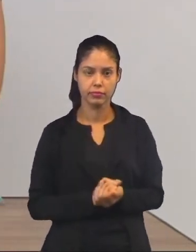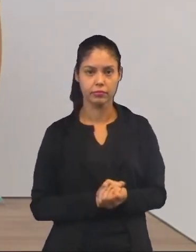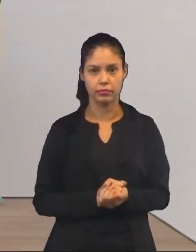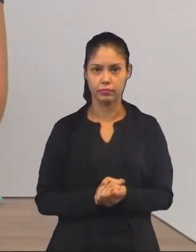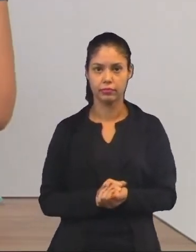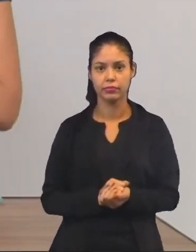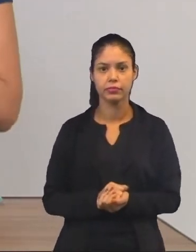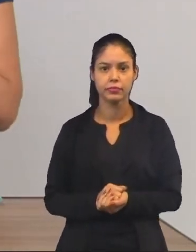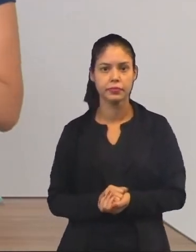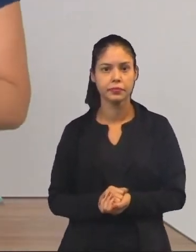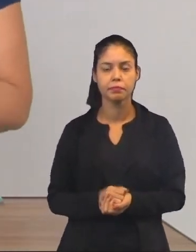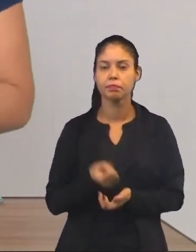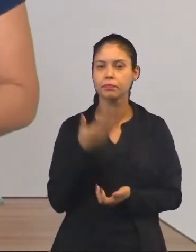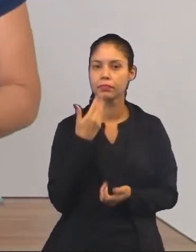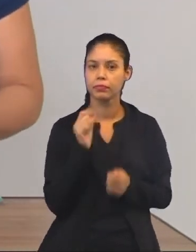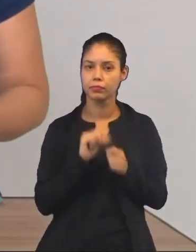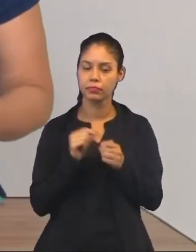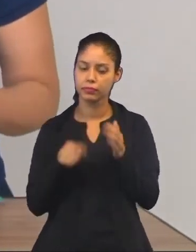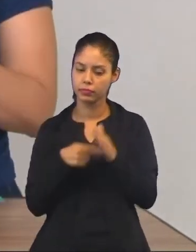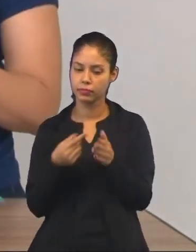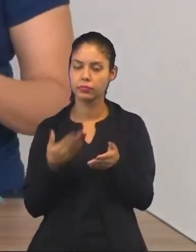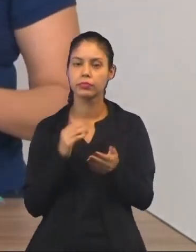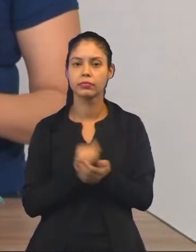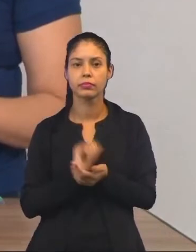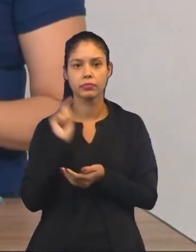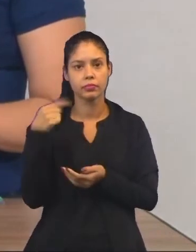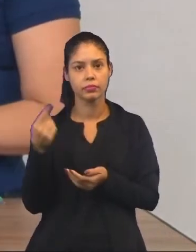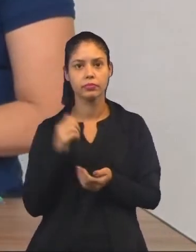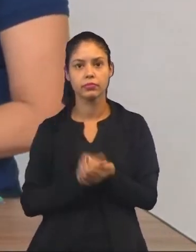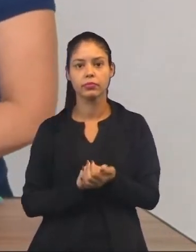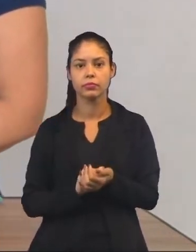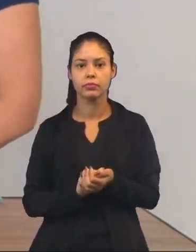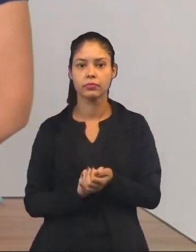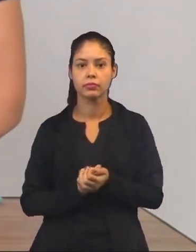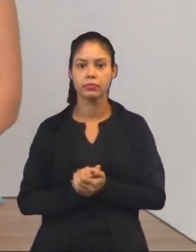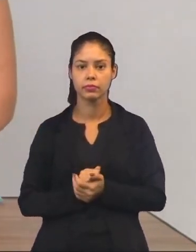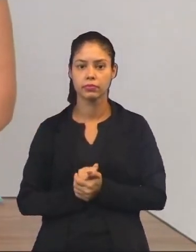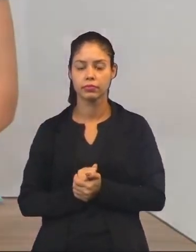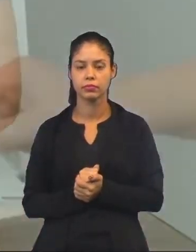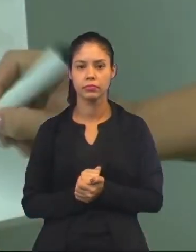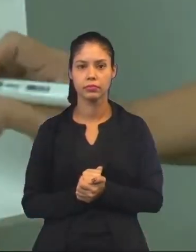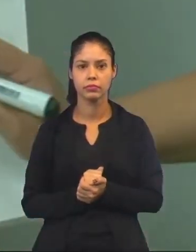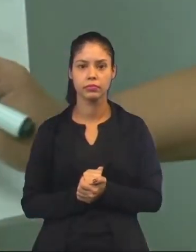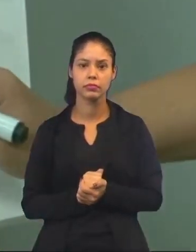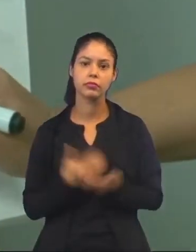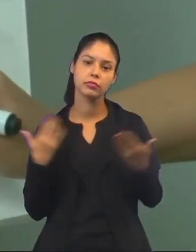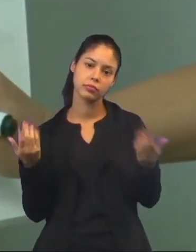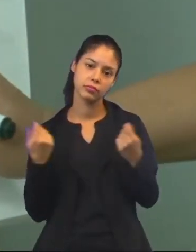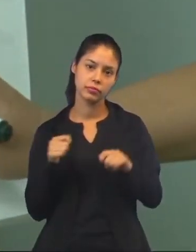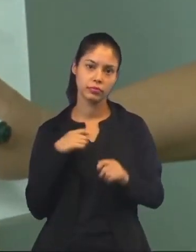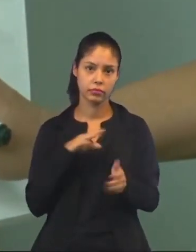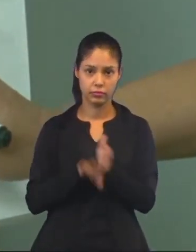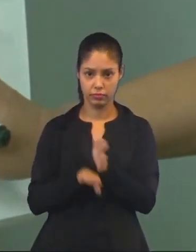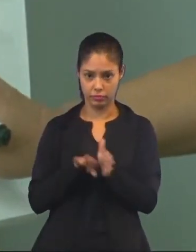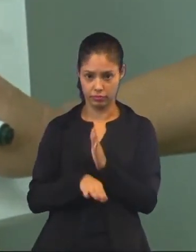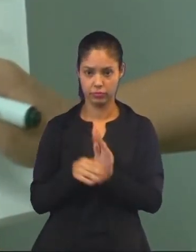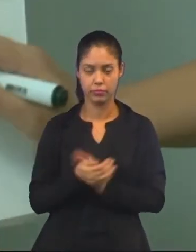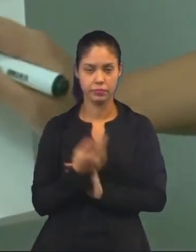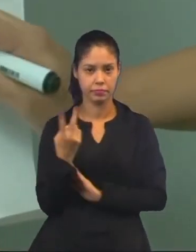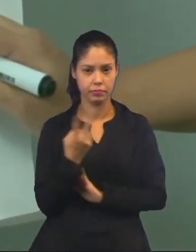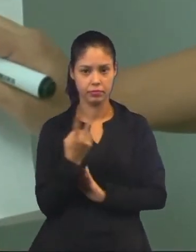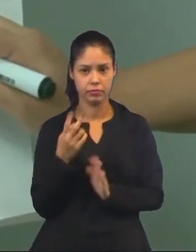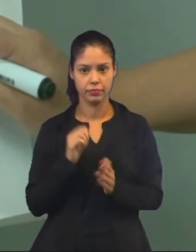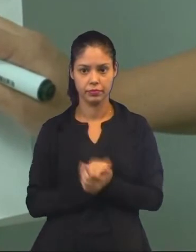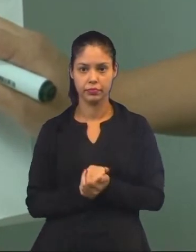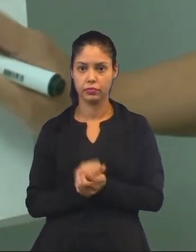aqui? Então, vamos fazer isso primeiramente no tapetinho, depois a nossa continha armada. Olha só, então vamos lá. Nós precisamos retirar